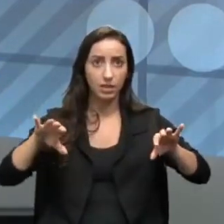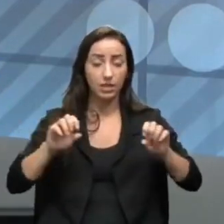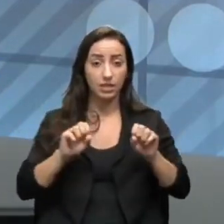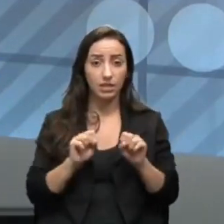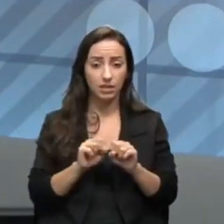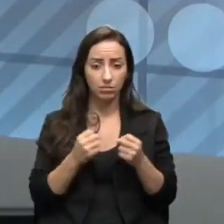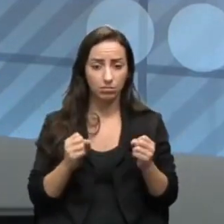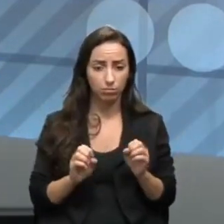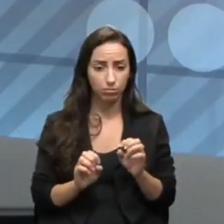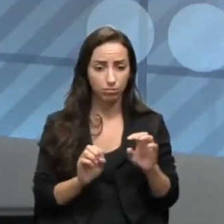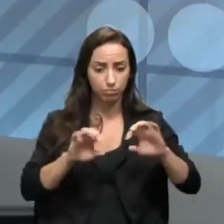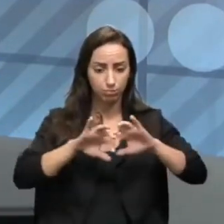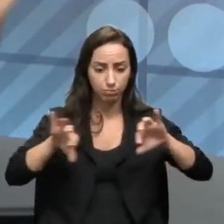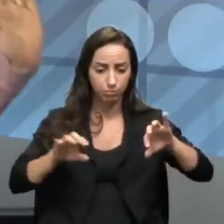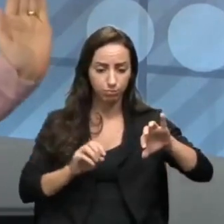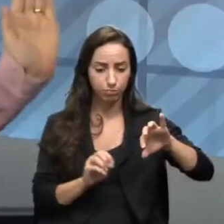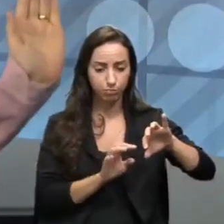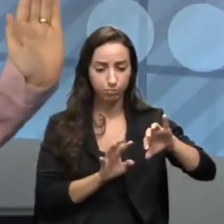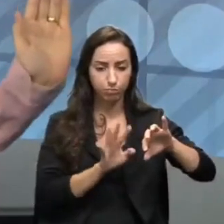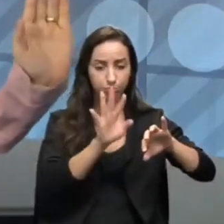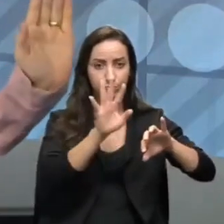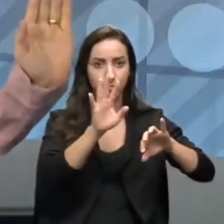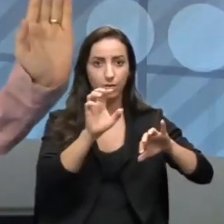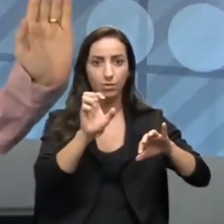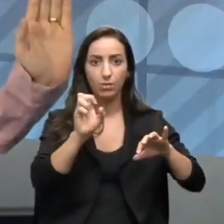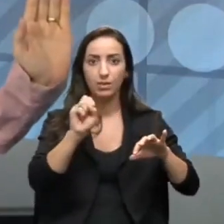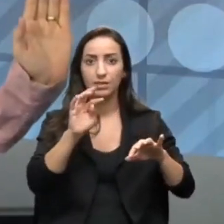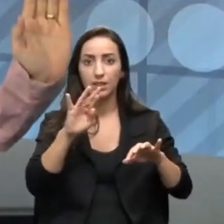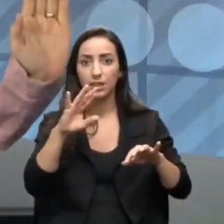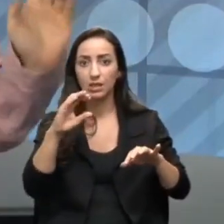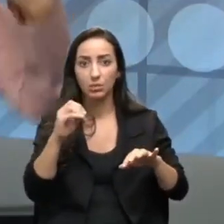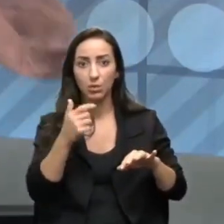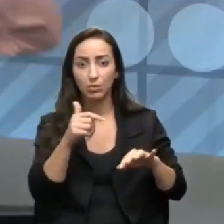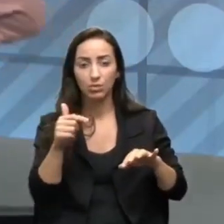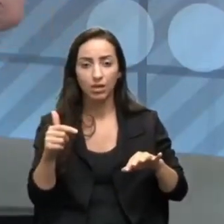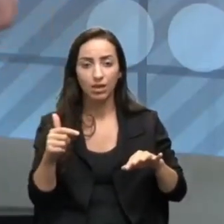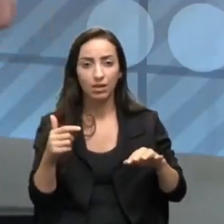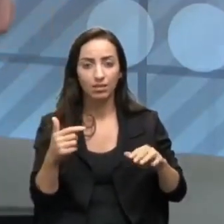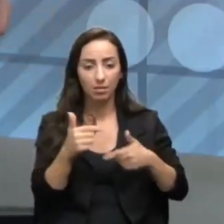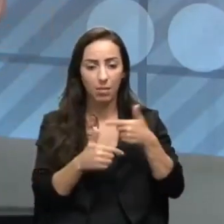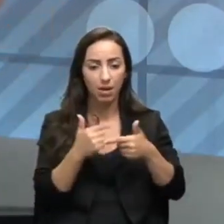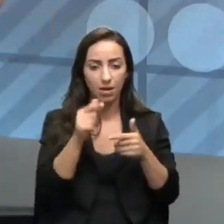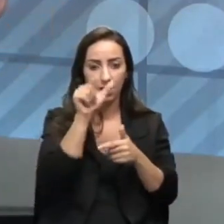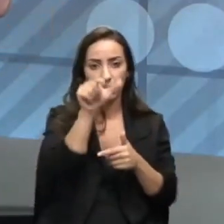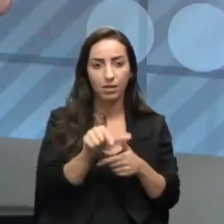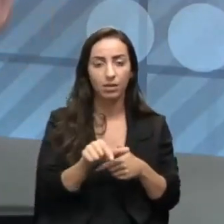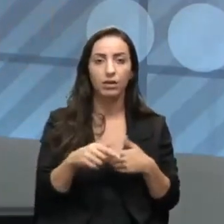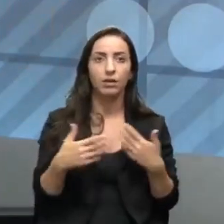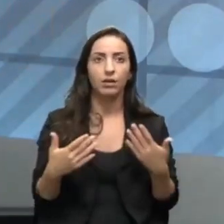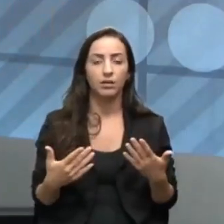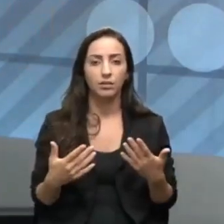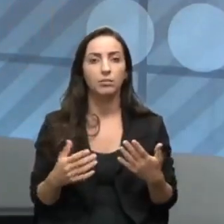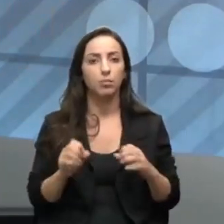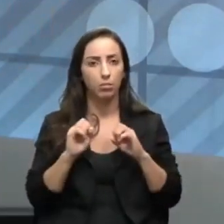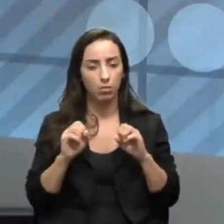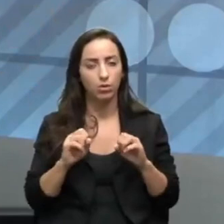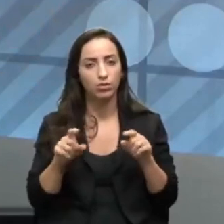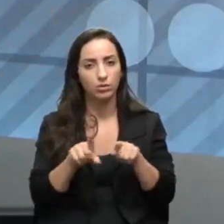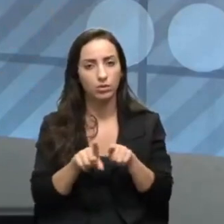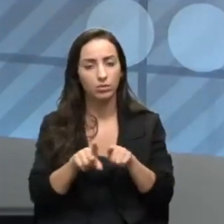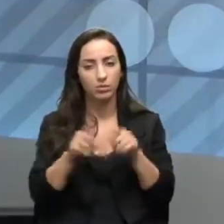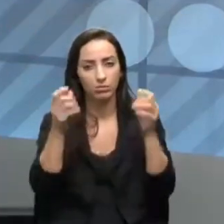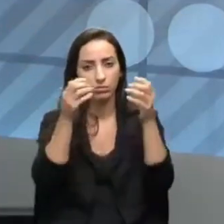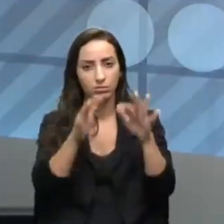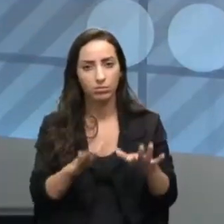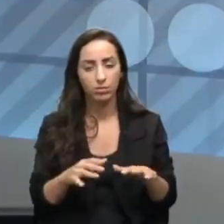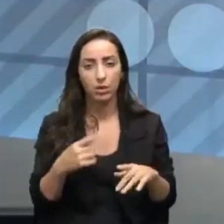meio dos estribos e o estribo não está trabalhando com uma costura. Então, esse elemento acaba ruindo porque o estribo